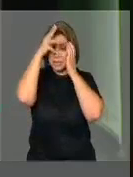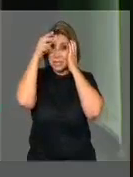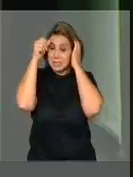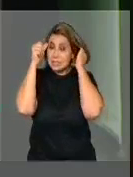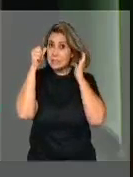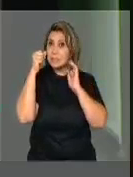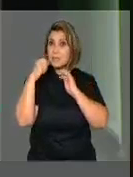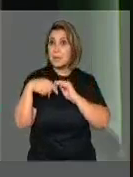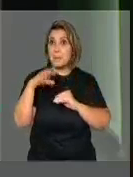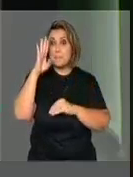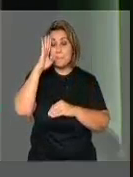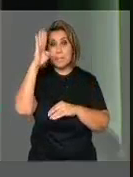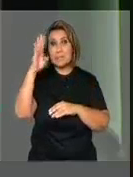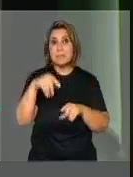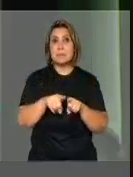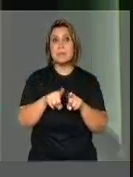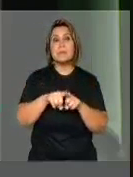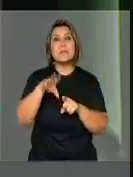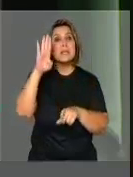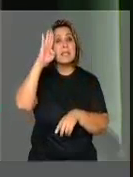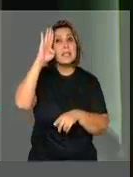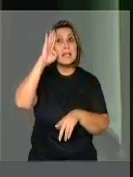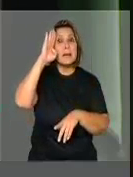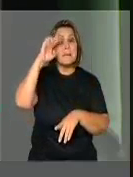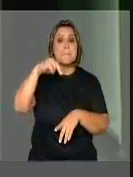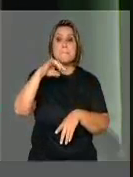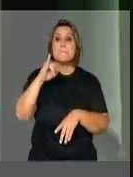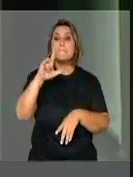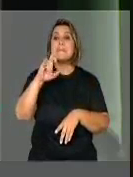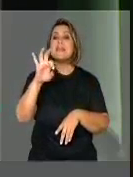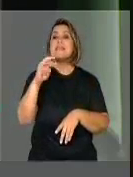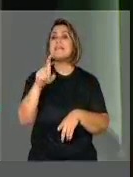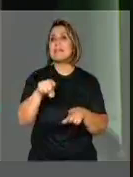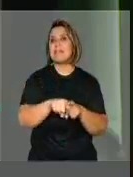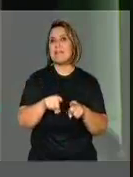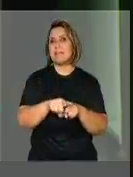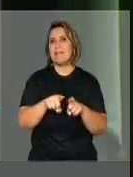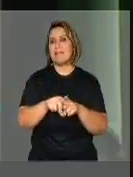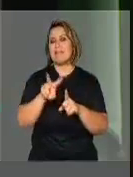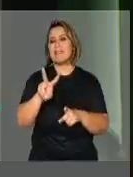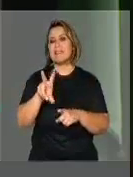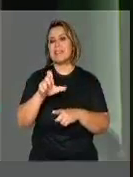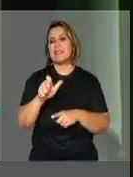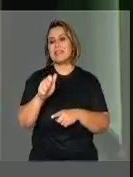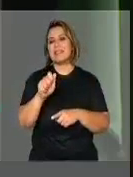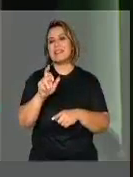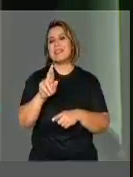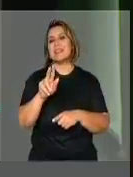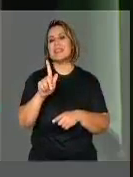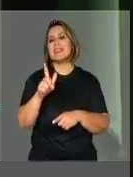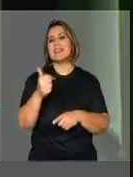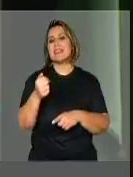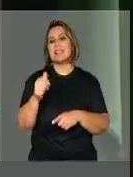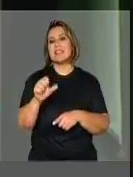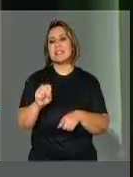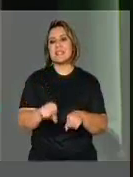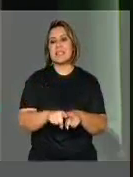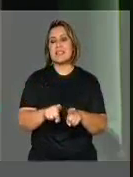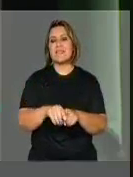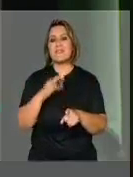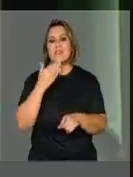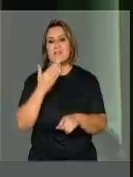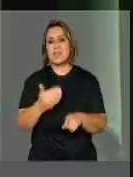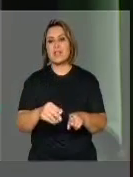período militar, mas desde o período Vargas, o discurso oficial começou a criar uma psicosfera